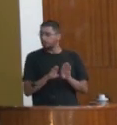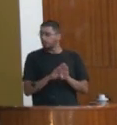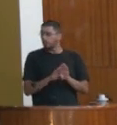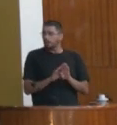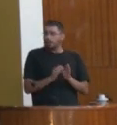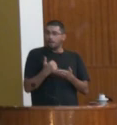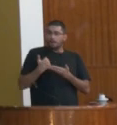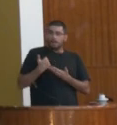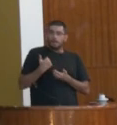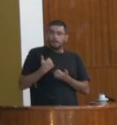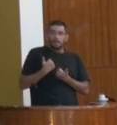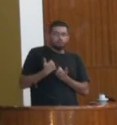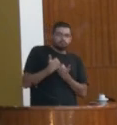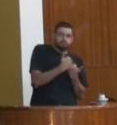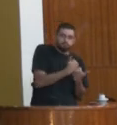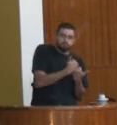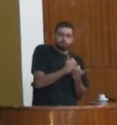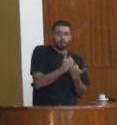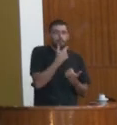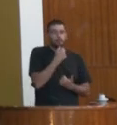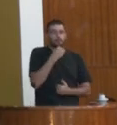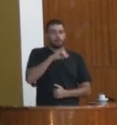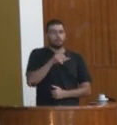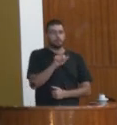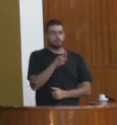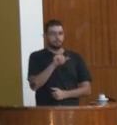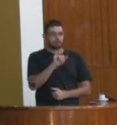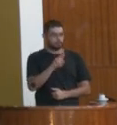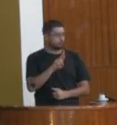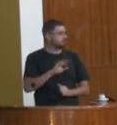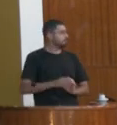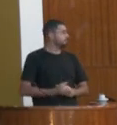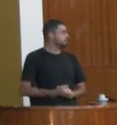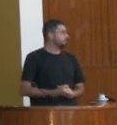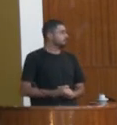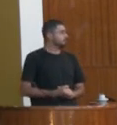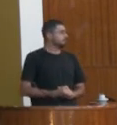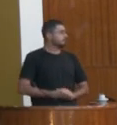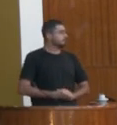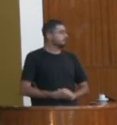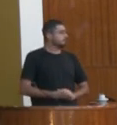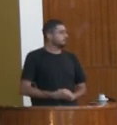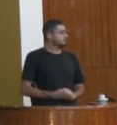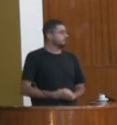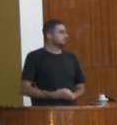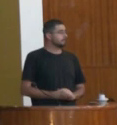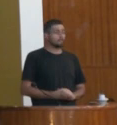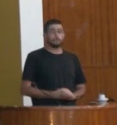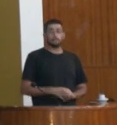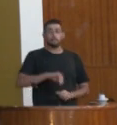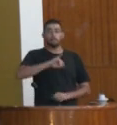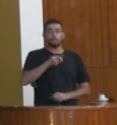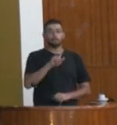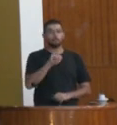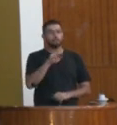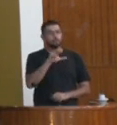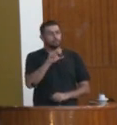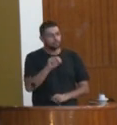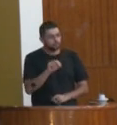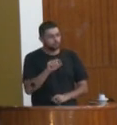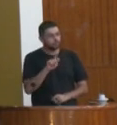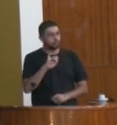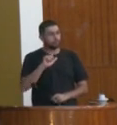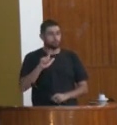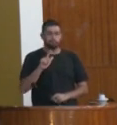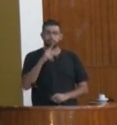do deputado estadual Jari, representando o deputado. Senhor Júlio Gil da Cunha,